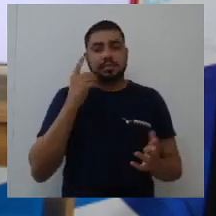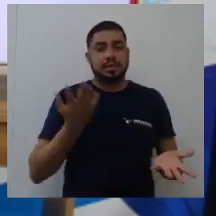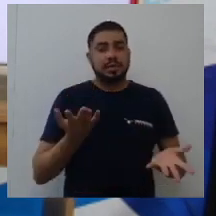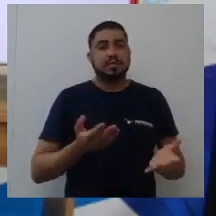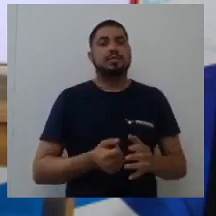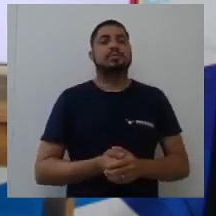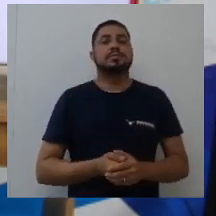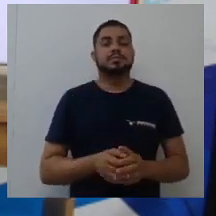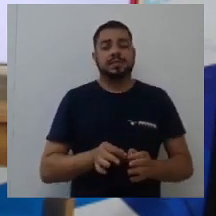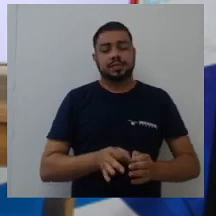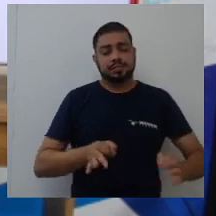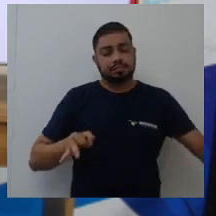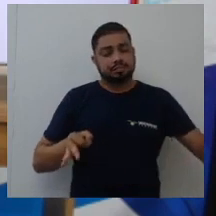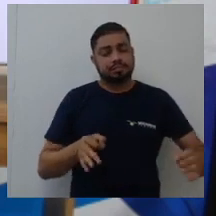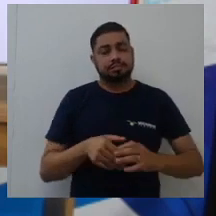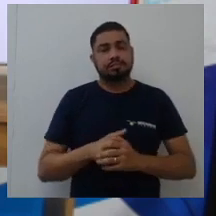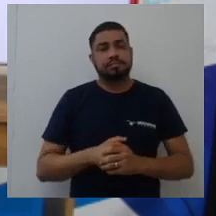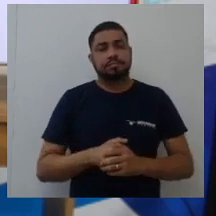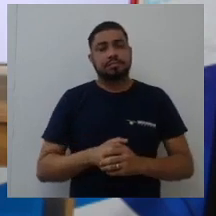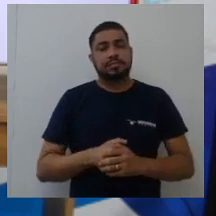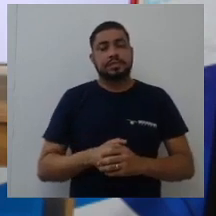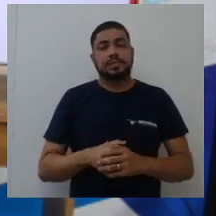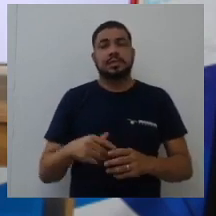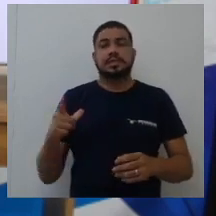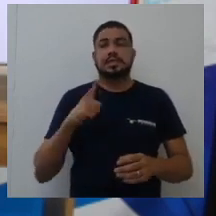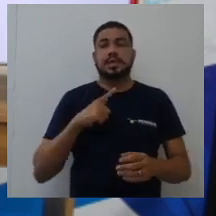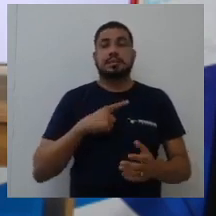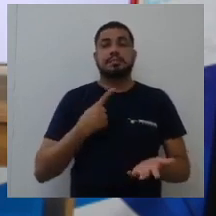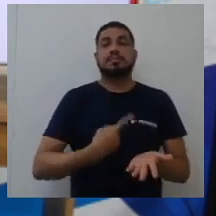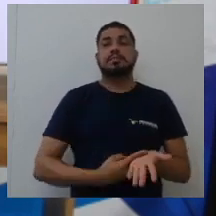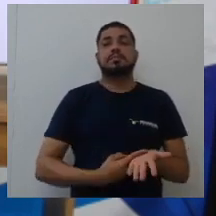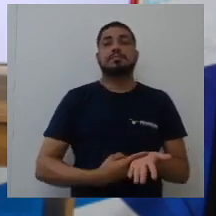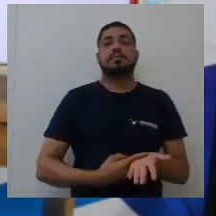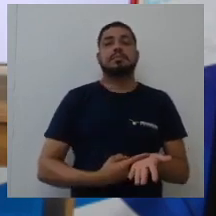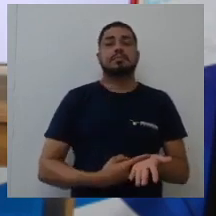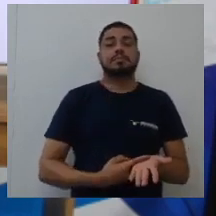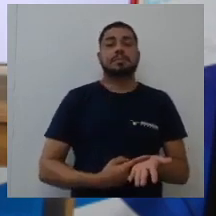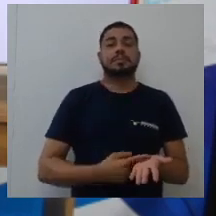aqui. Bom, então aqui está marcando